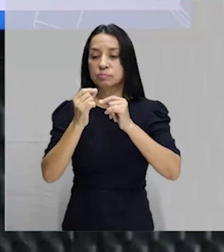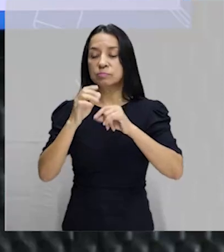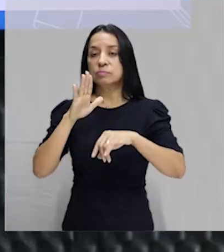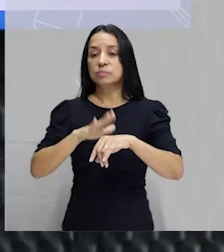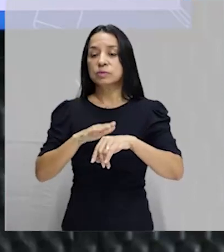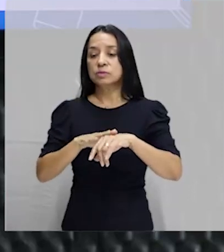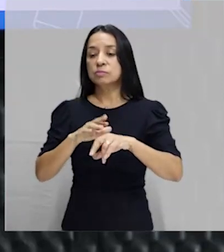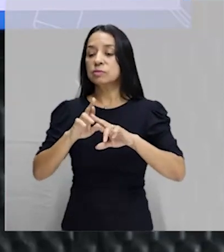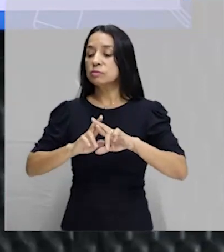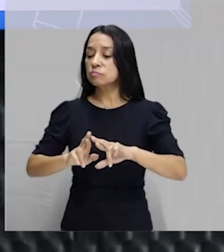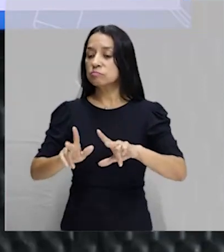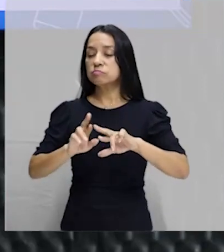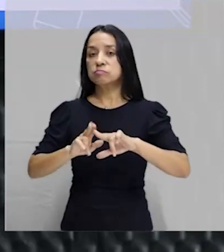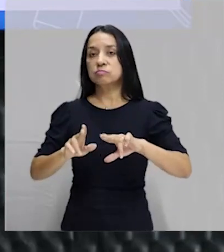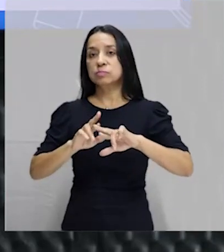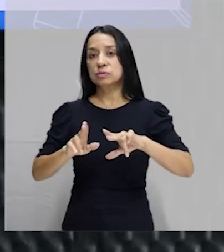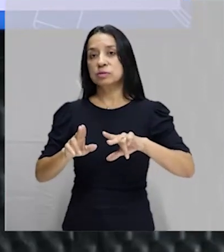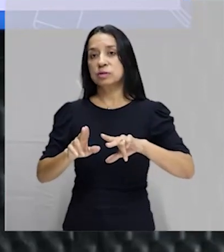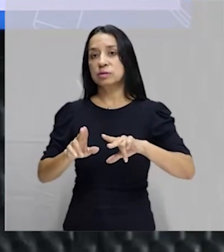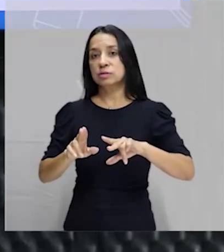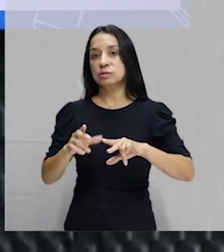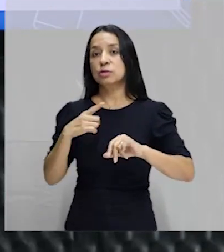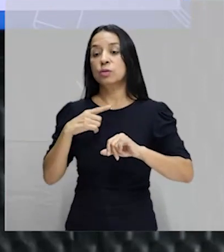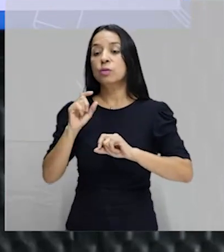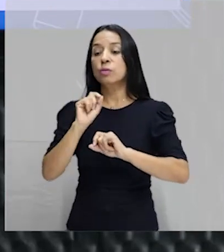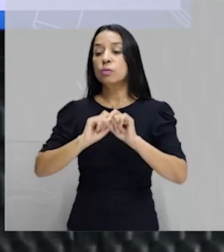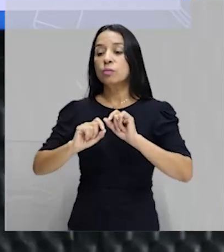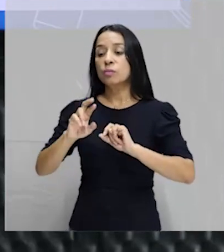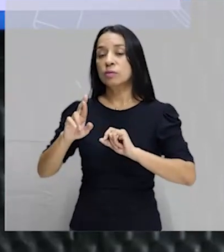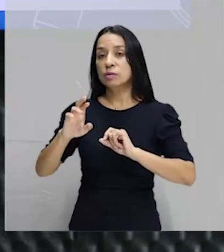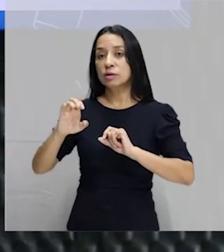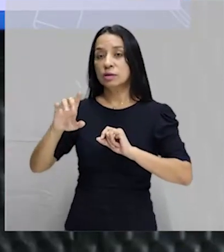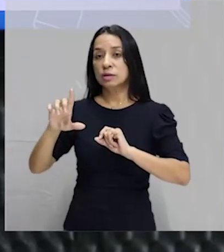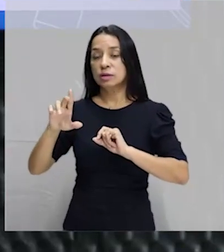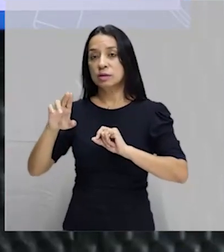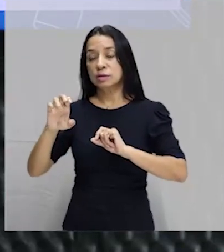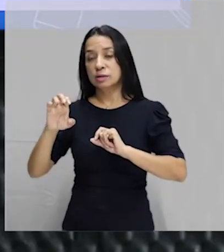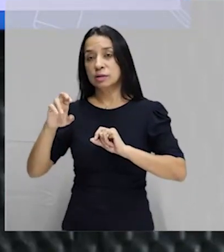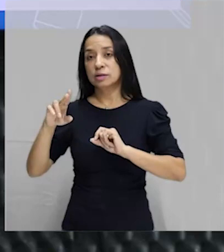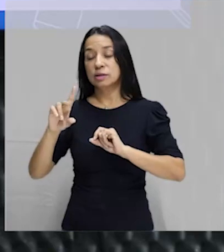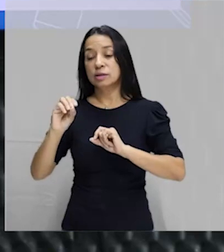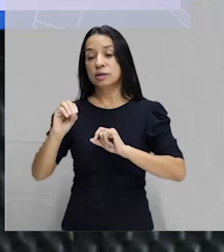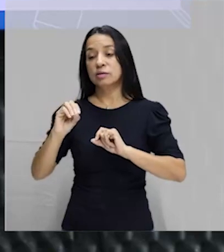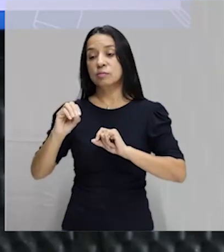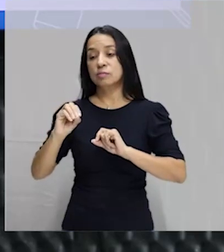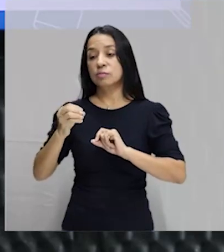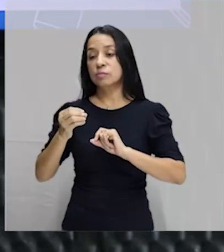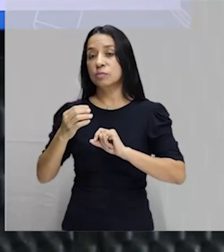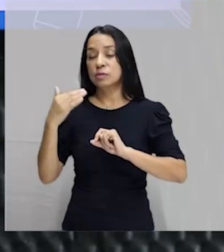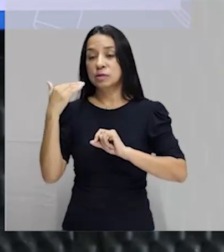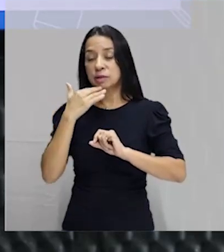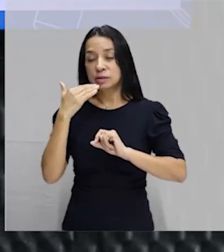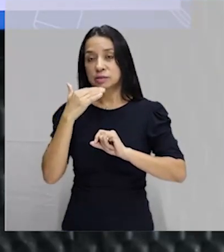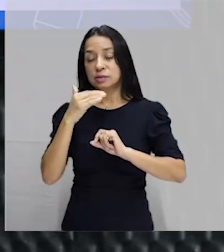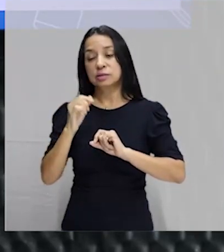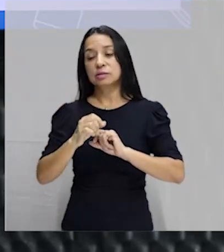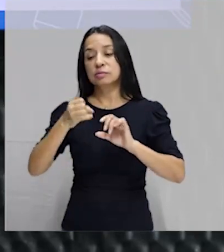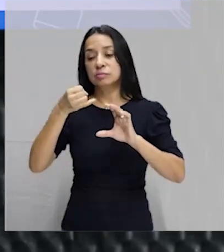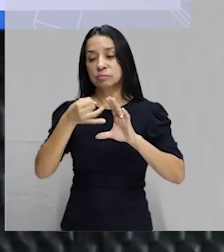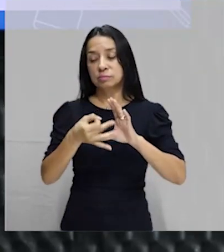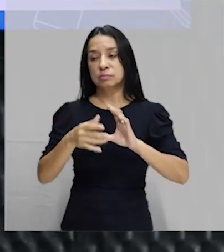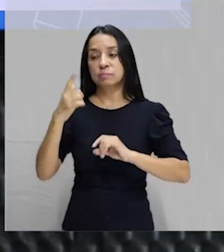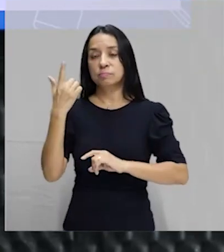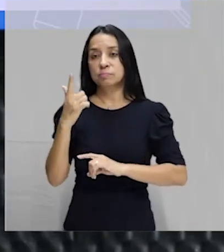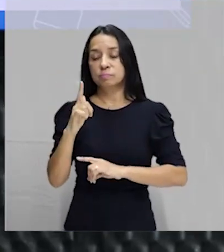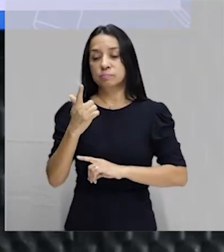chamada diversidade, inclusive com relevo muito acidentado. Tá? É uma característica dessa